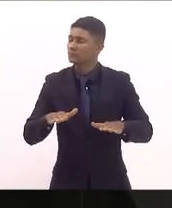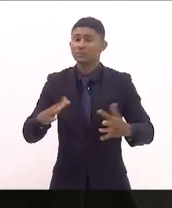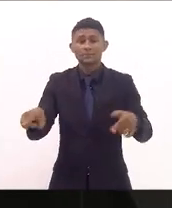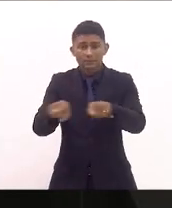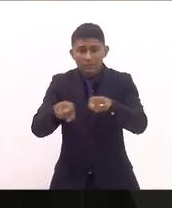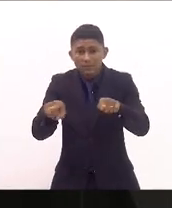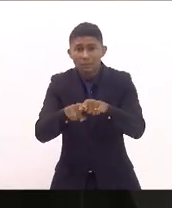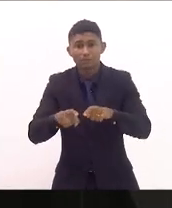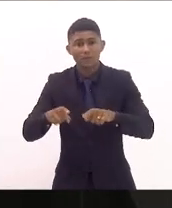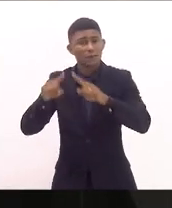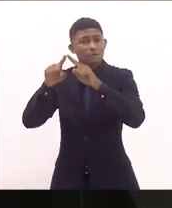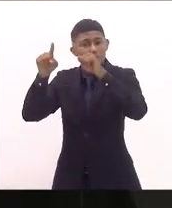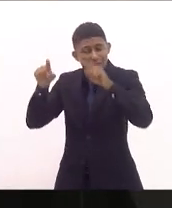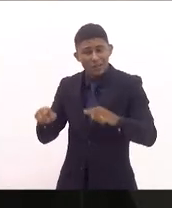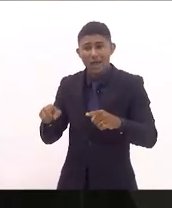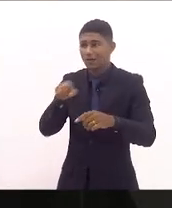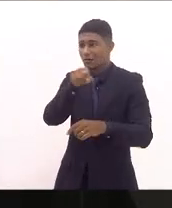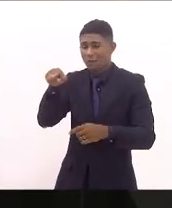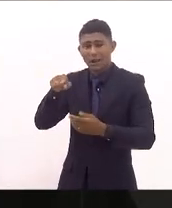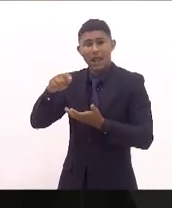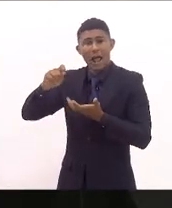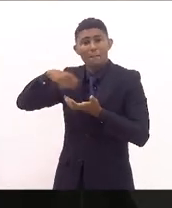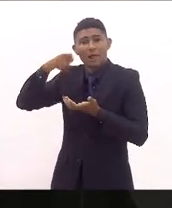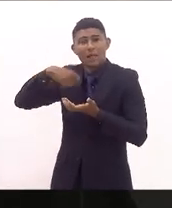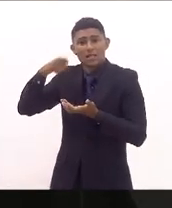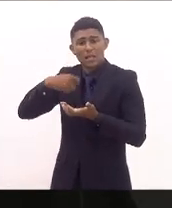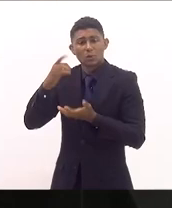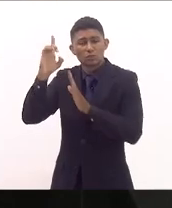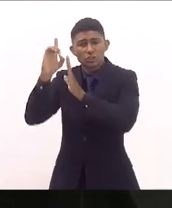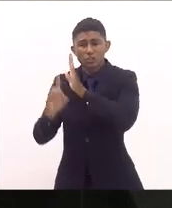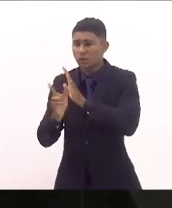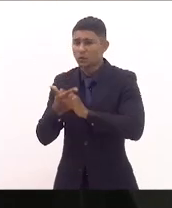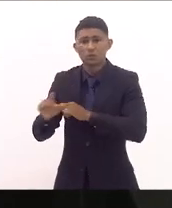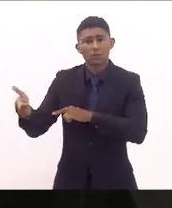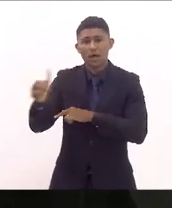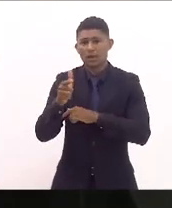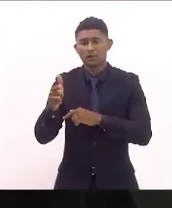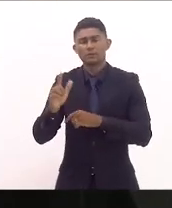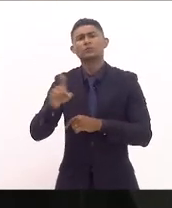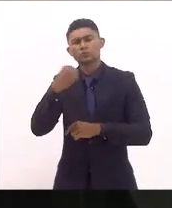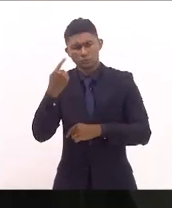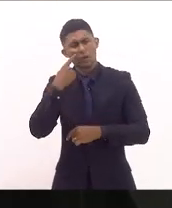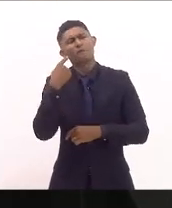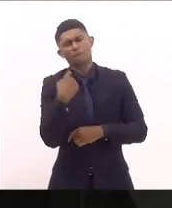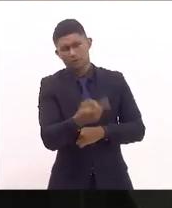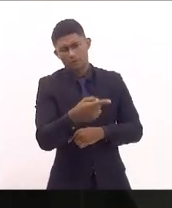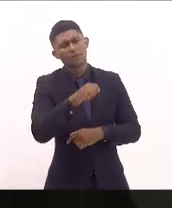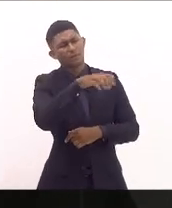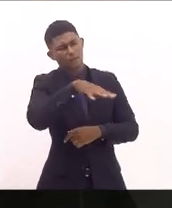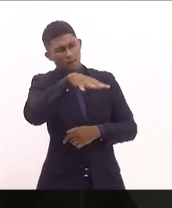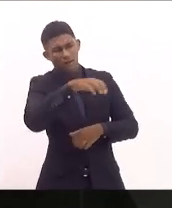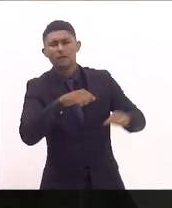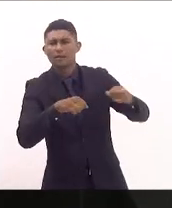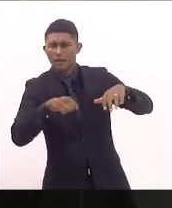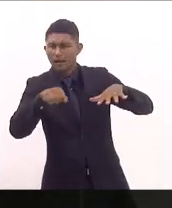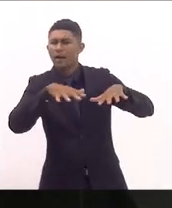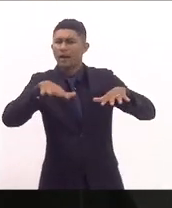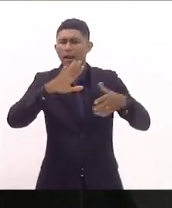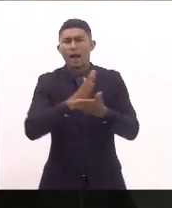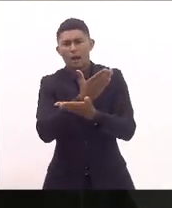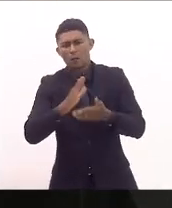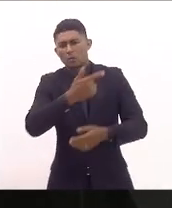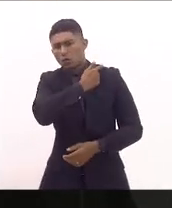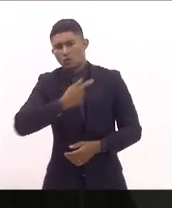tá sem direito a alimentação isso ainda admissível a gente tem visto que várias categorias que tem mais centralidade para o